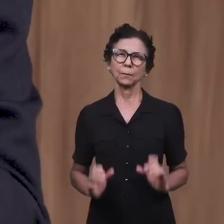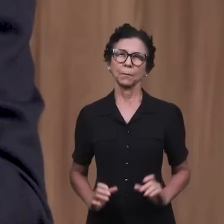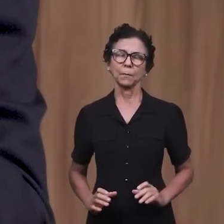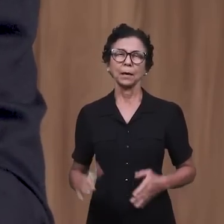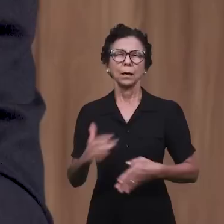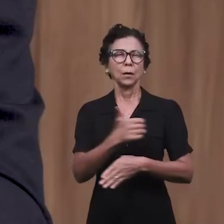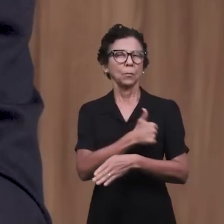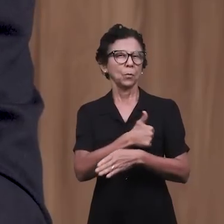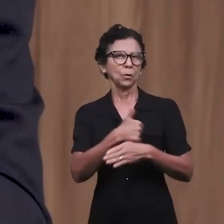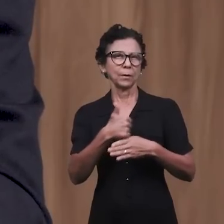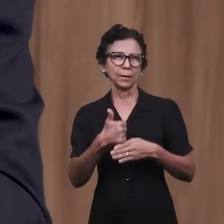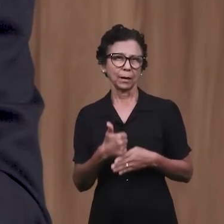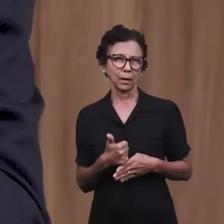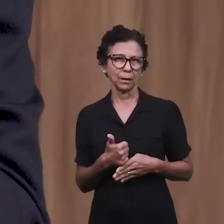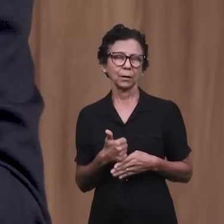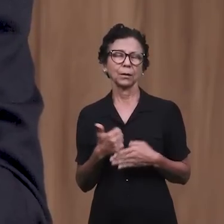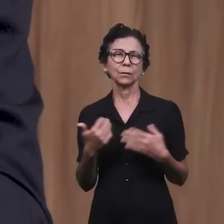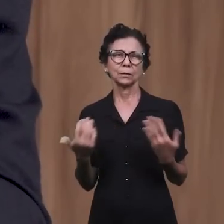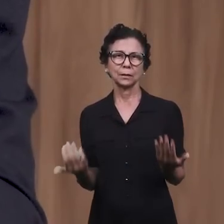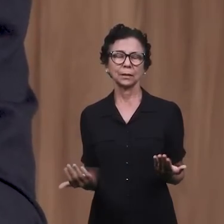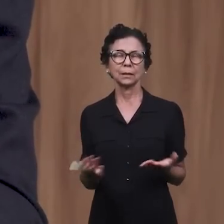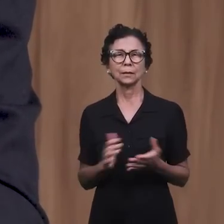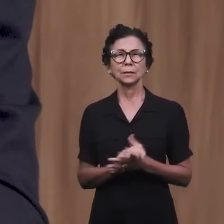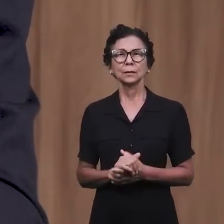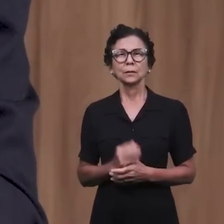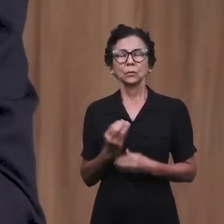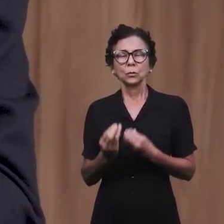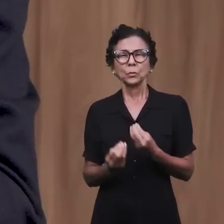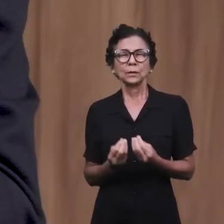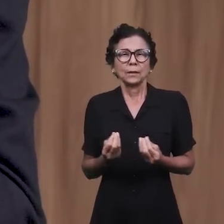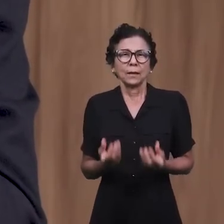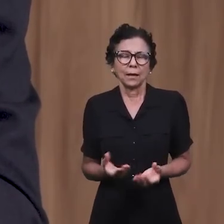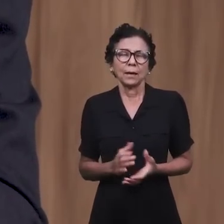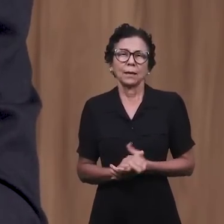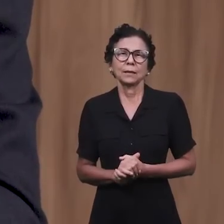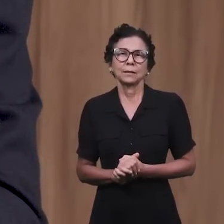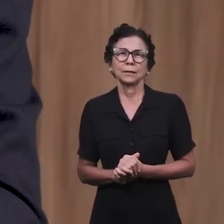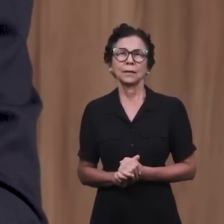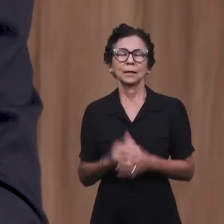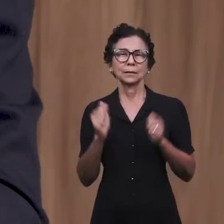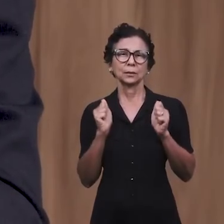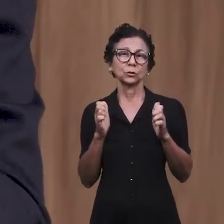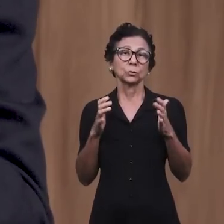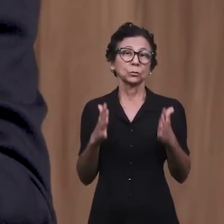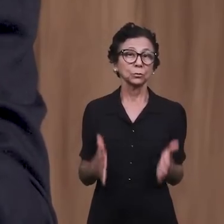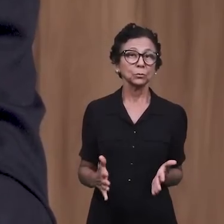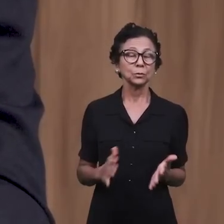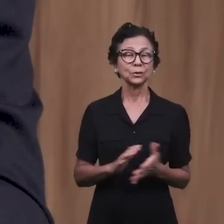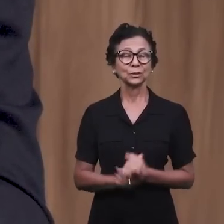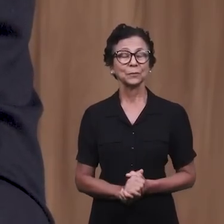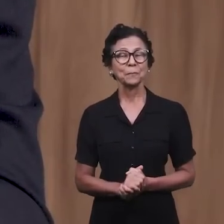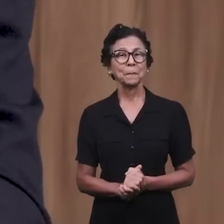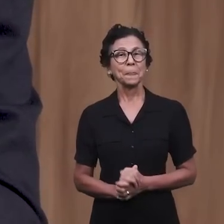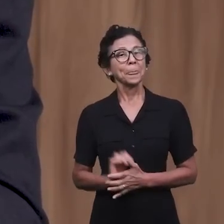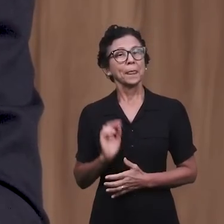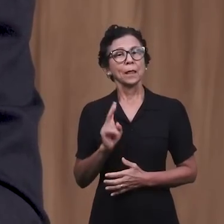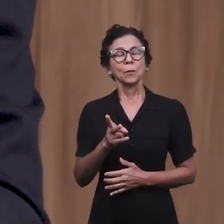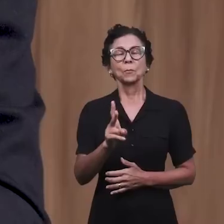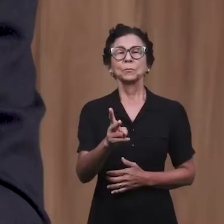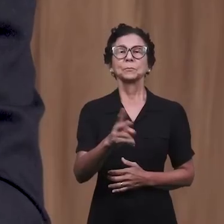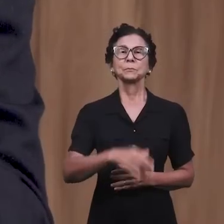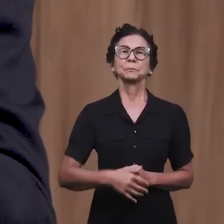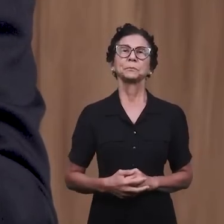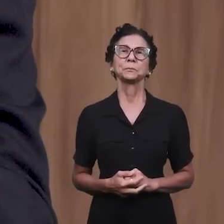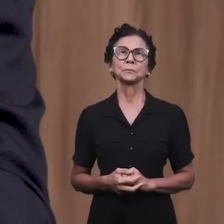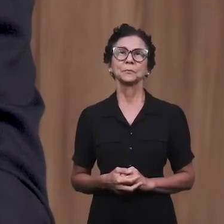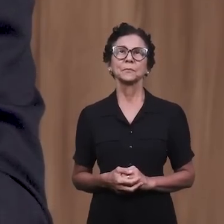moral relacionada a ele, a postura dele. Já fizemos uma primeira abordagem sobre esse assunto e vamos dar continuidade agora e